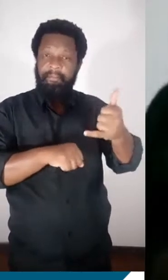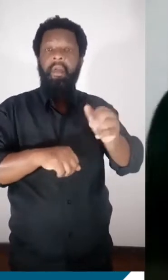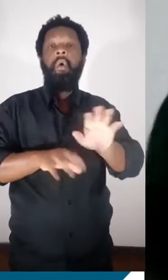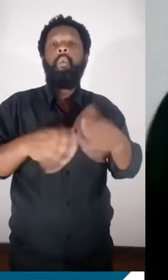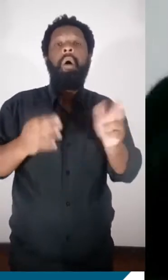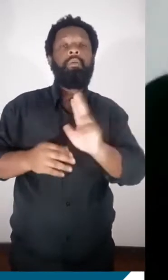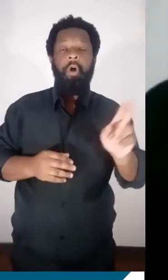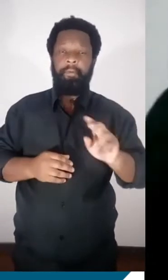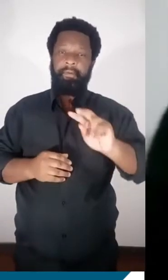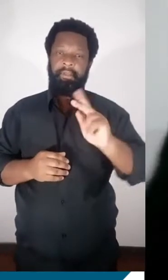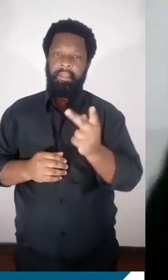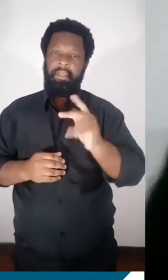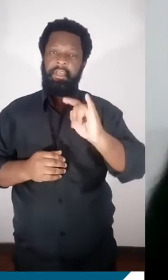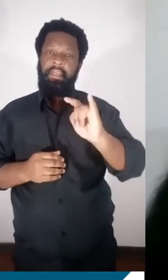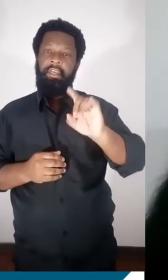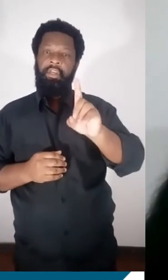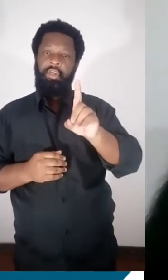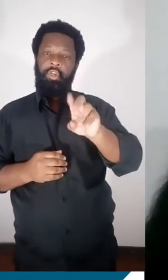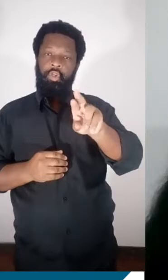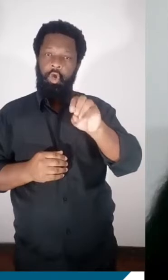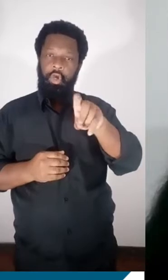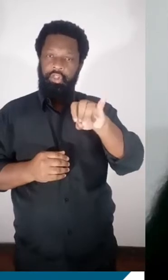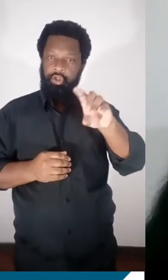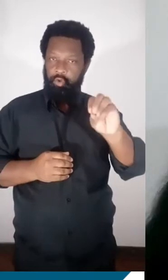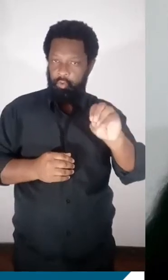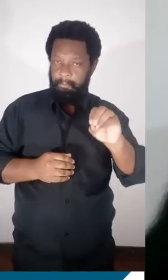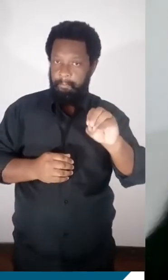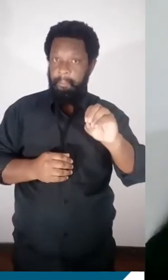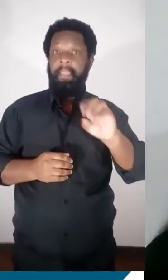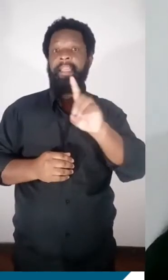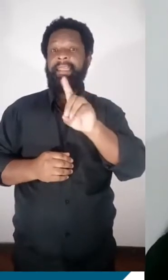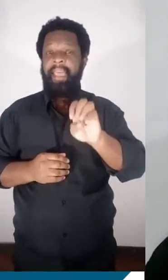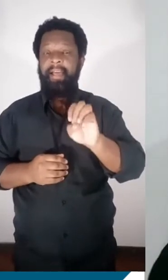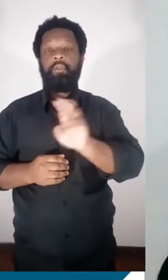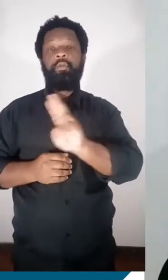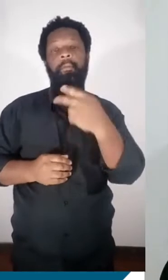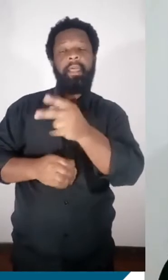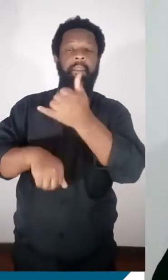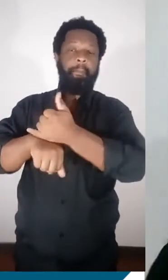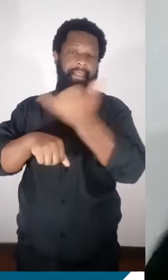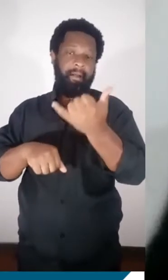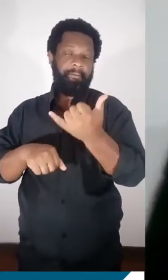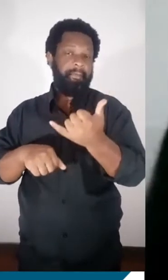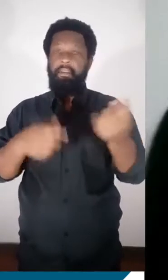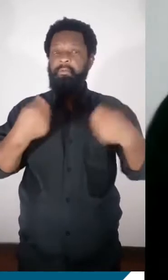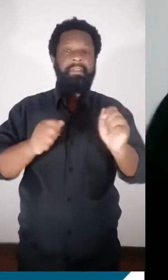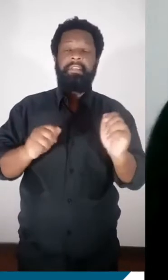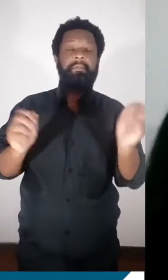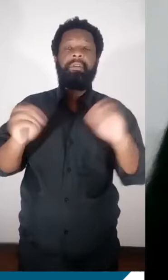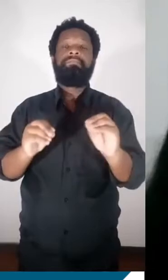qual é o nome, pessoal? Hidróxido, sempre você coloca hidróxido na frente de nome do metal. Eu não